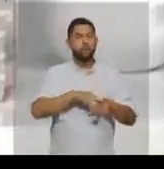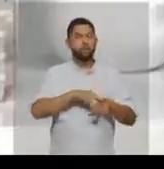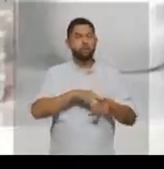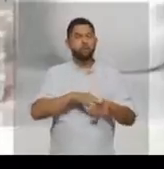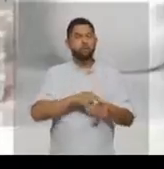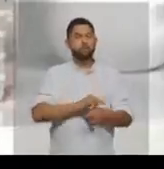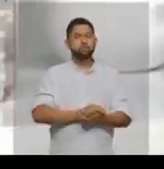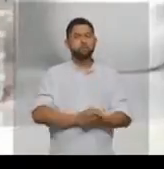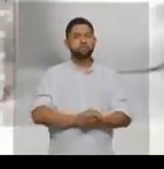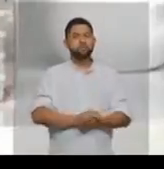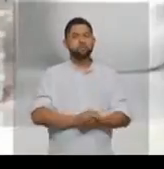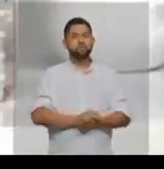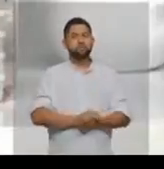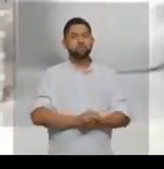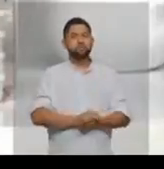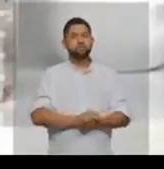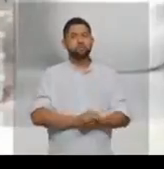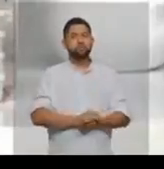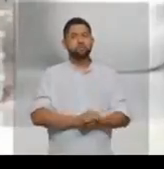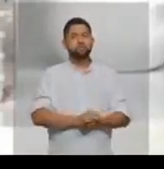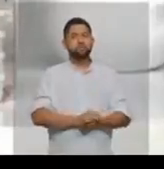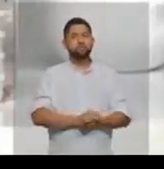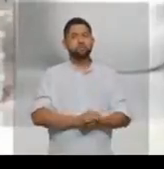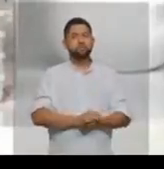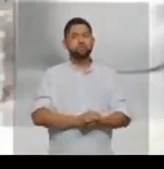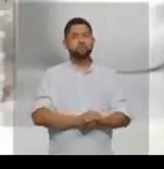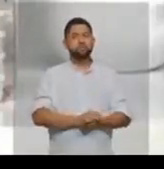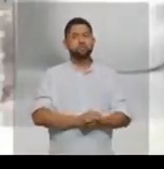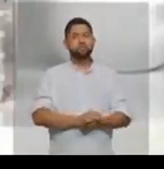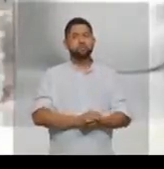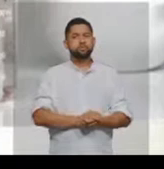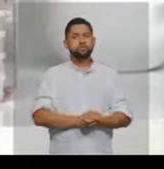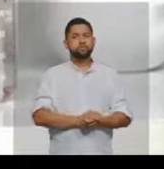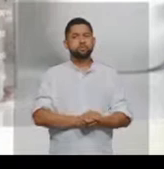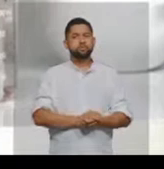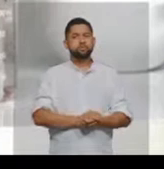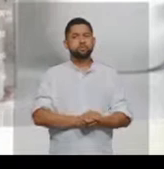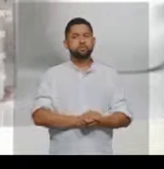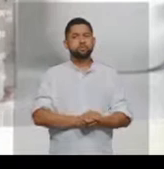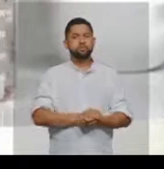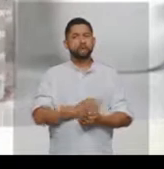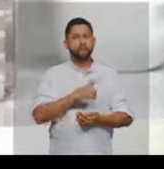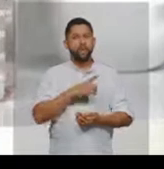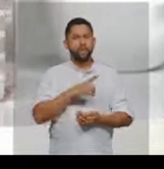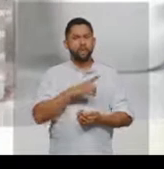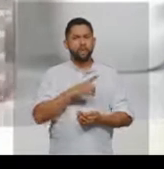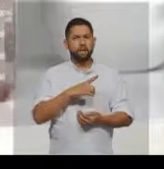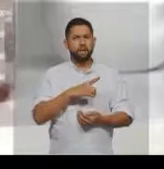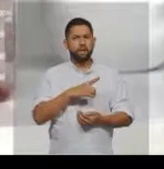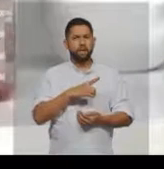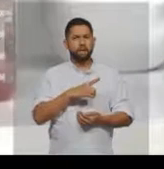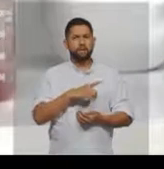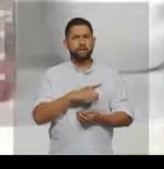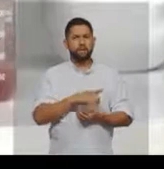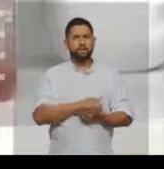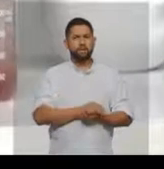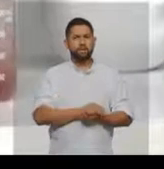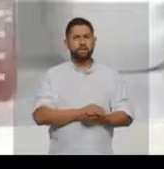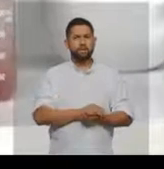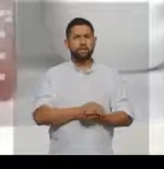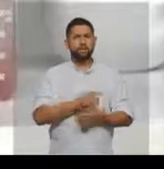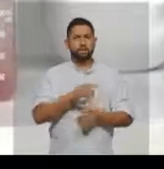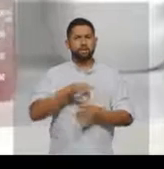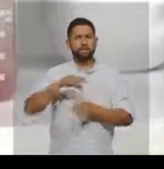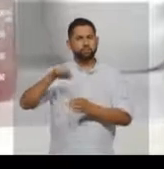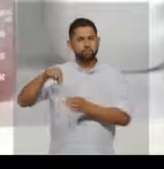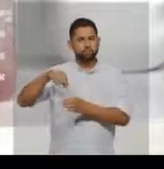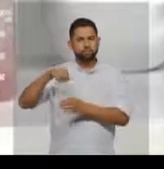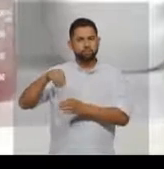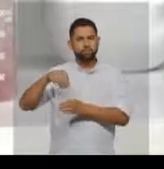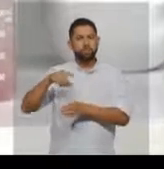eu vou ter ainda uma solução bem o quê? Clarinha, tá vendo? Aqui eu ainda tenho mais